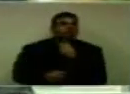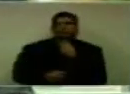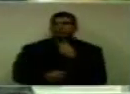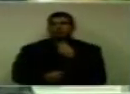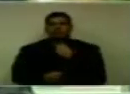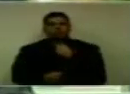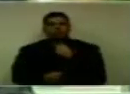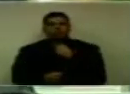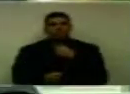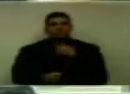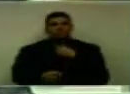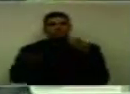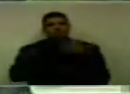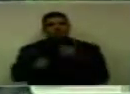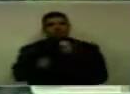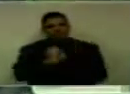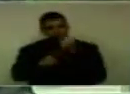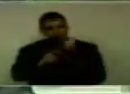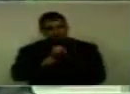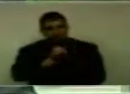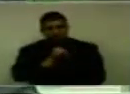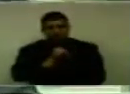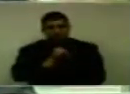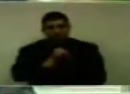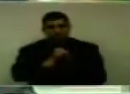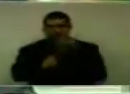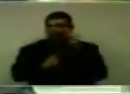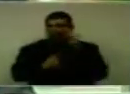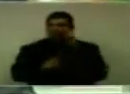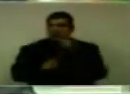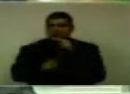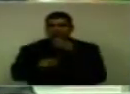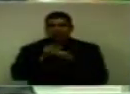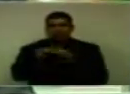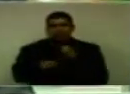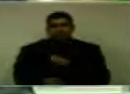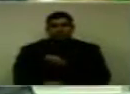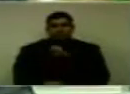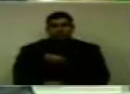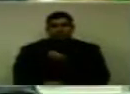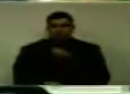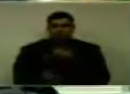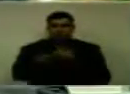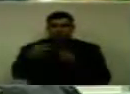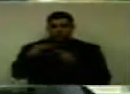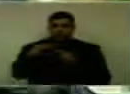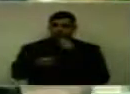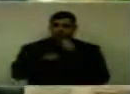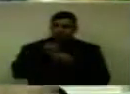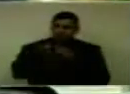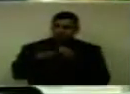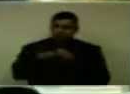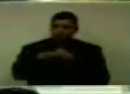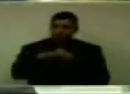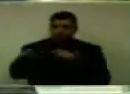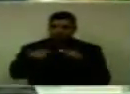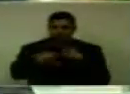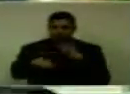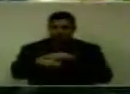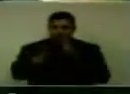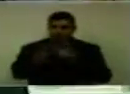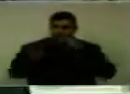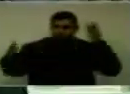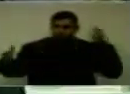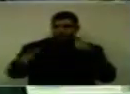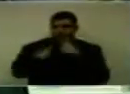pode, em nenhum momento, querer que a sociedade o veja como salvador da pátria, como o solucionador mágico